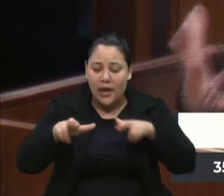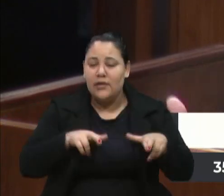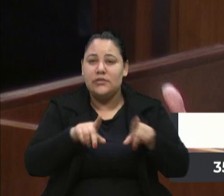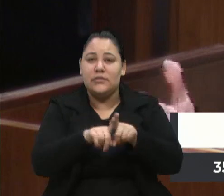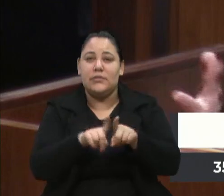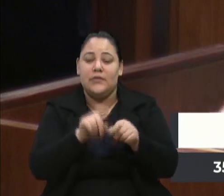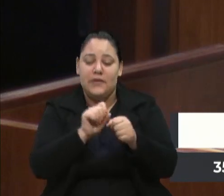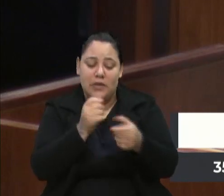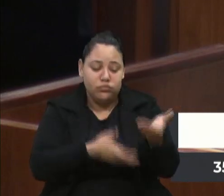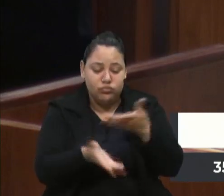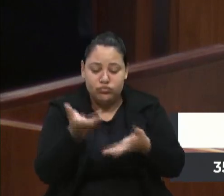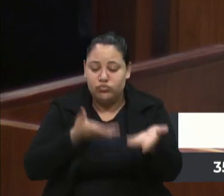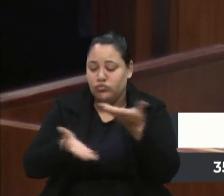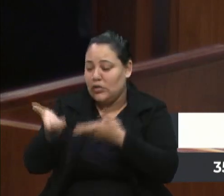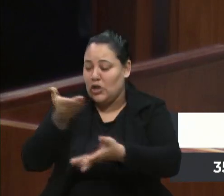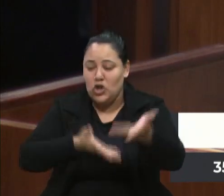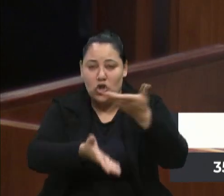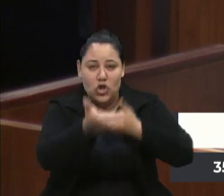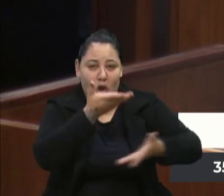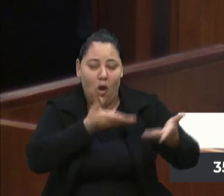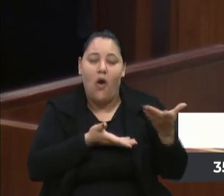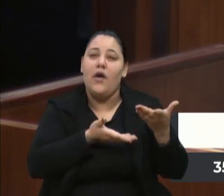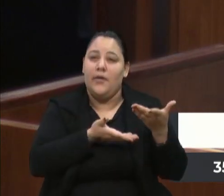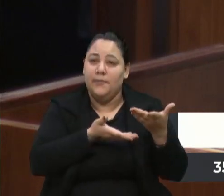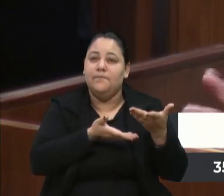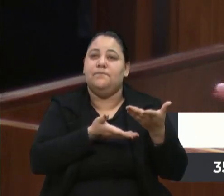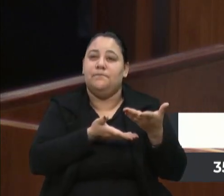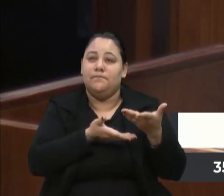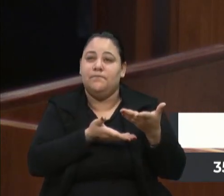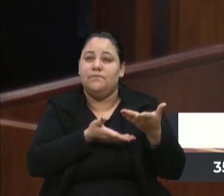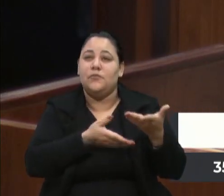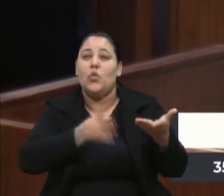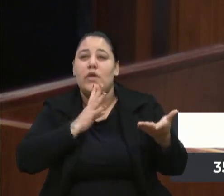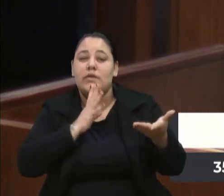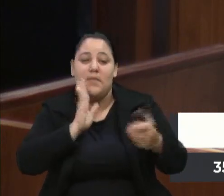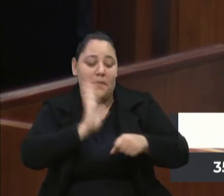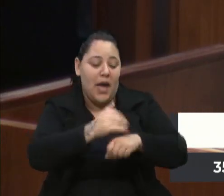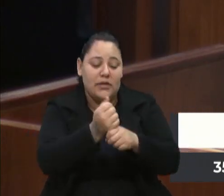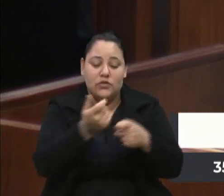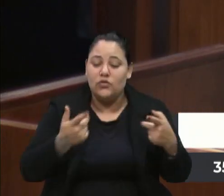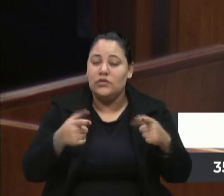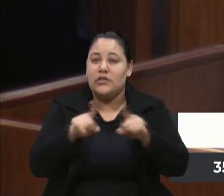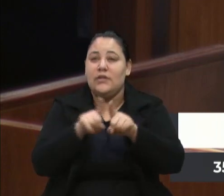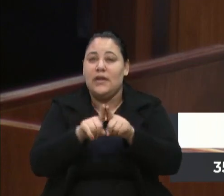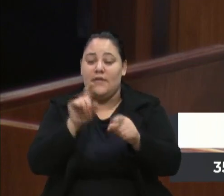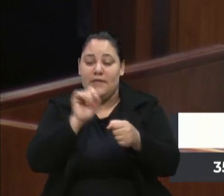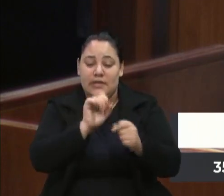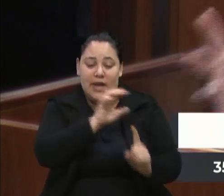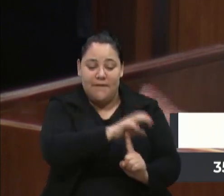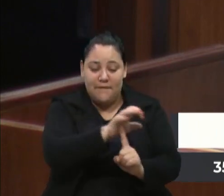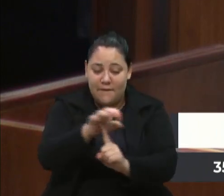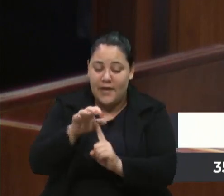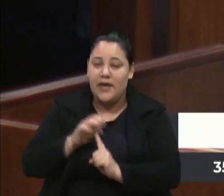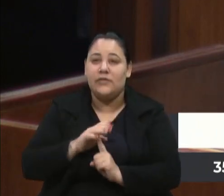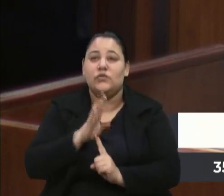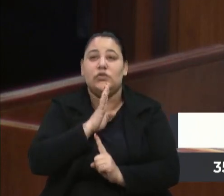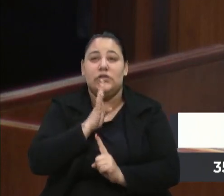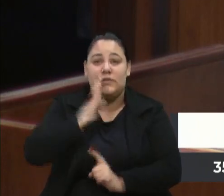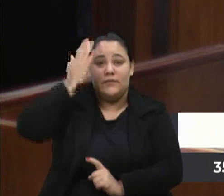uma programação voltada, né, aos nossos artistas locais, mas com muitos nomes também